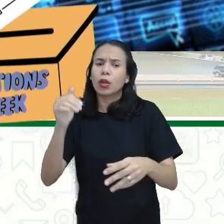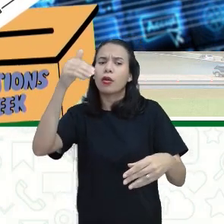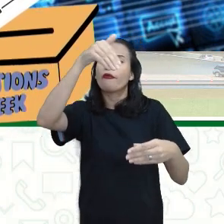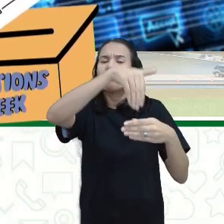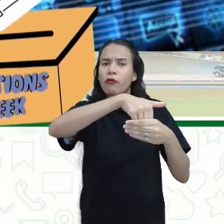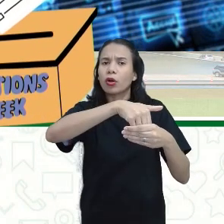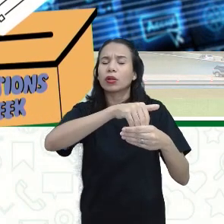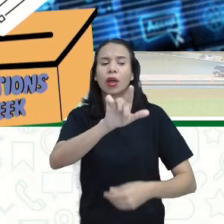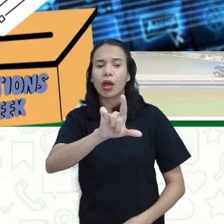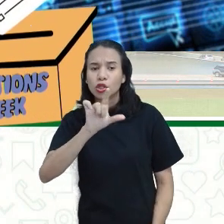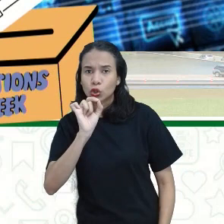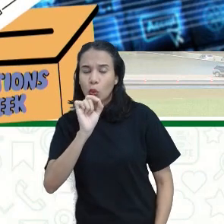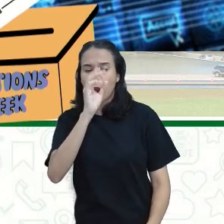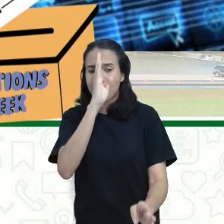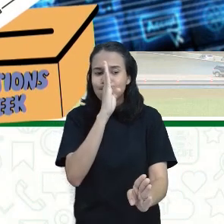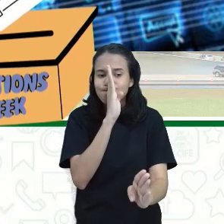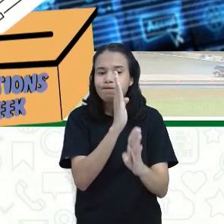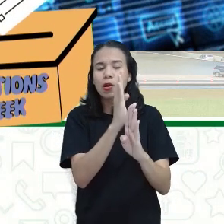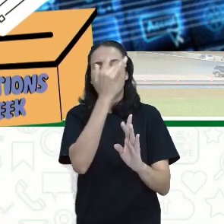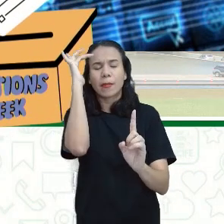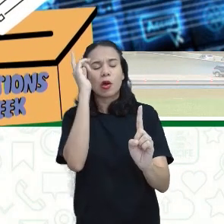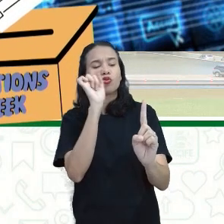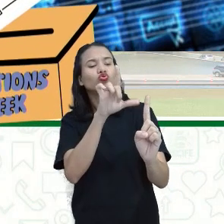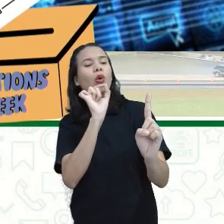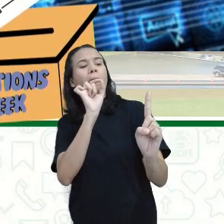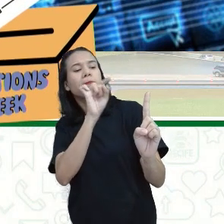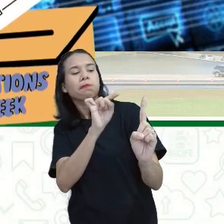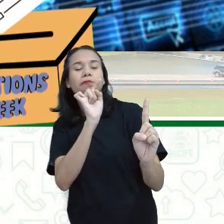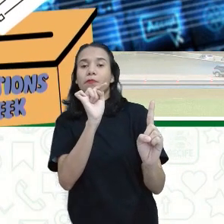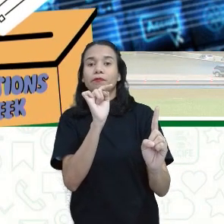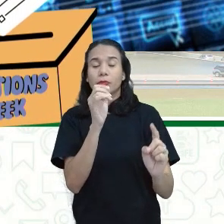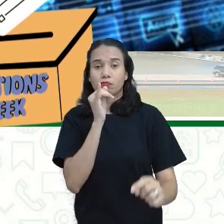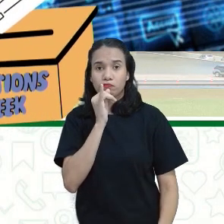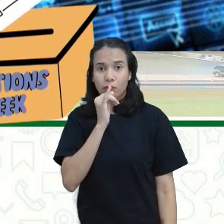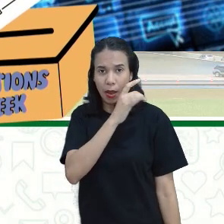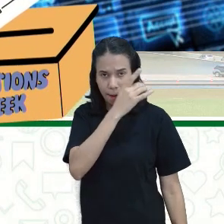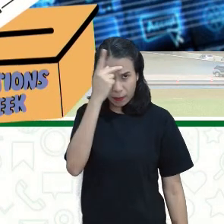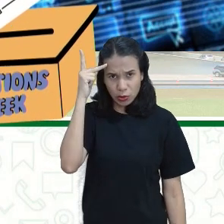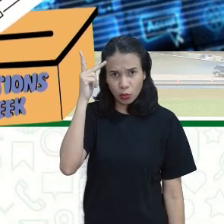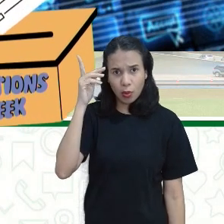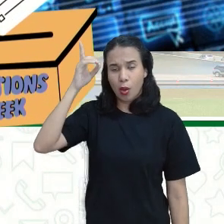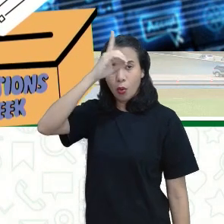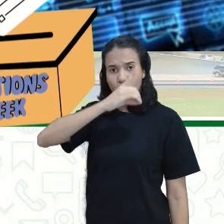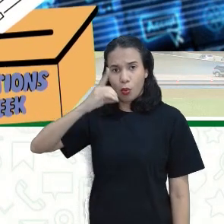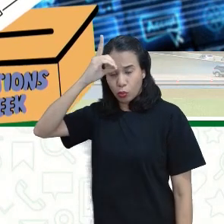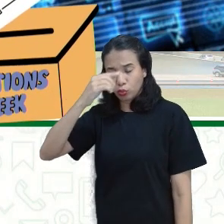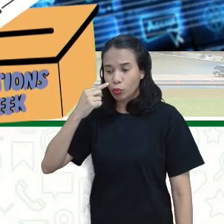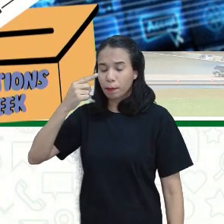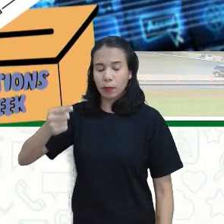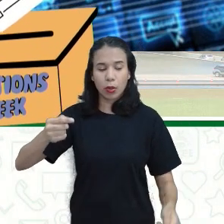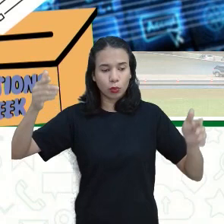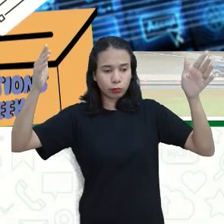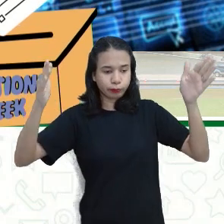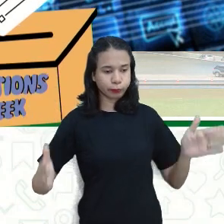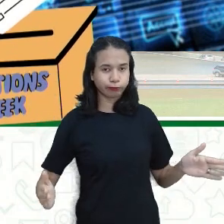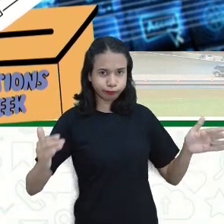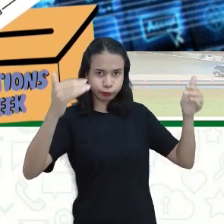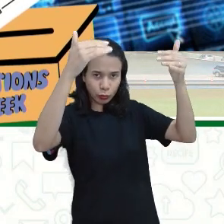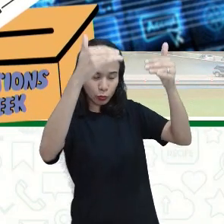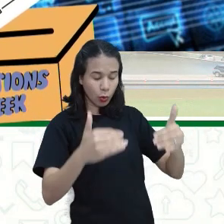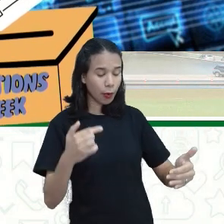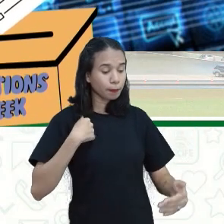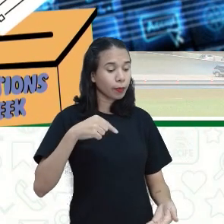escolhendo diretamente os seus representantes. Você vai lá no domingo, entra na cabine de votação,